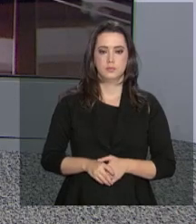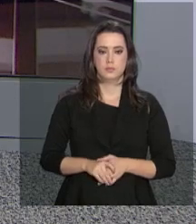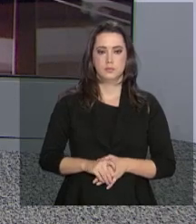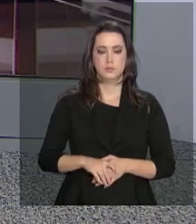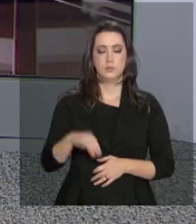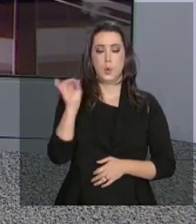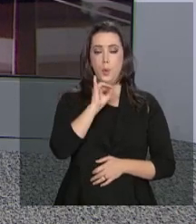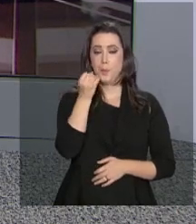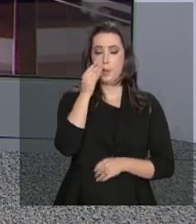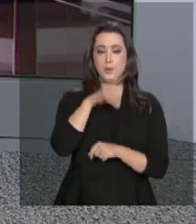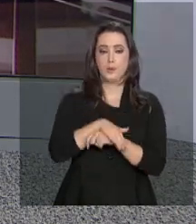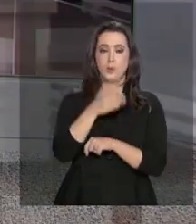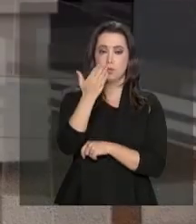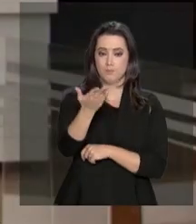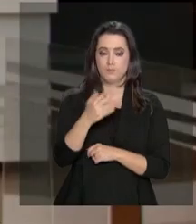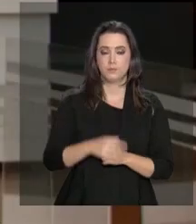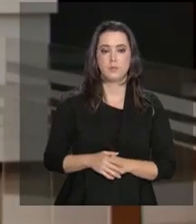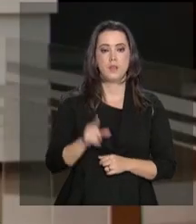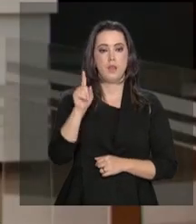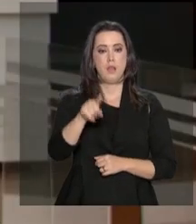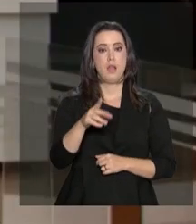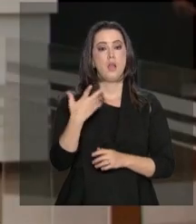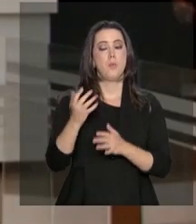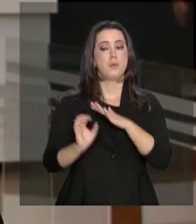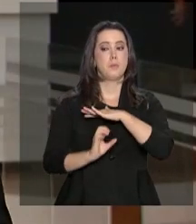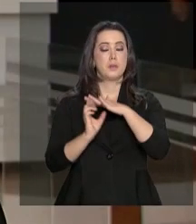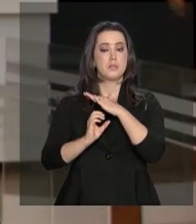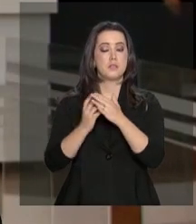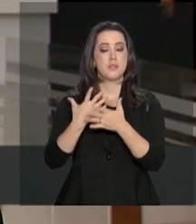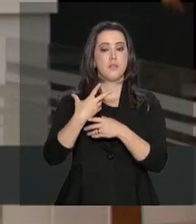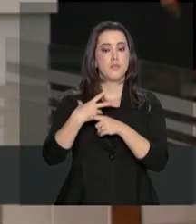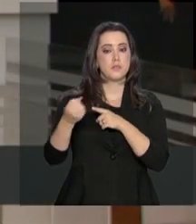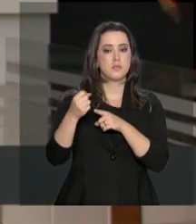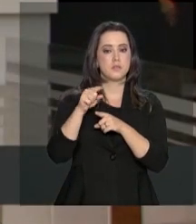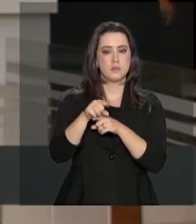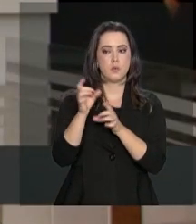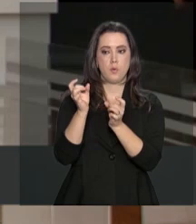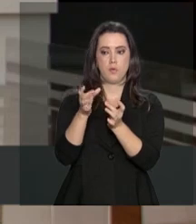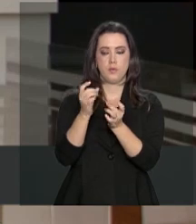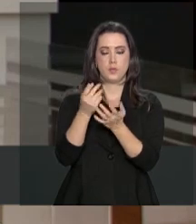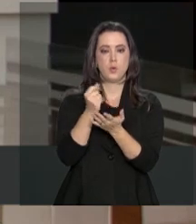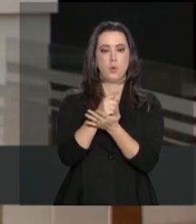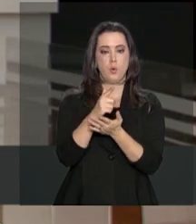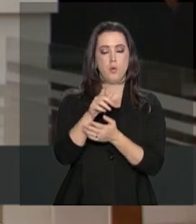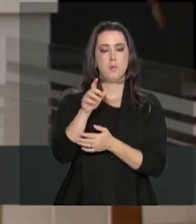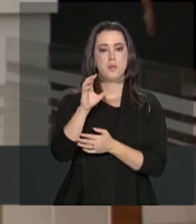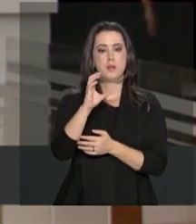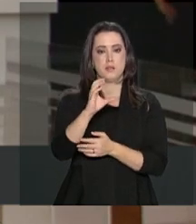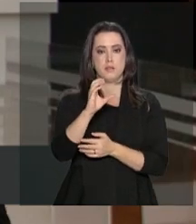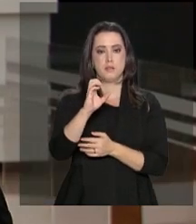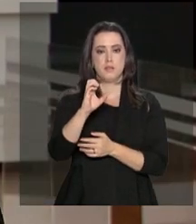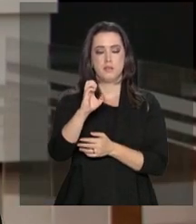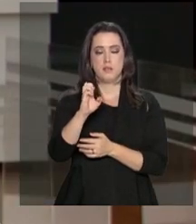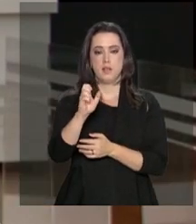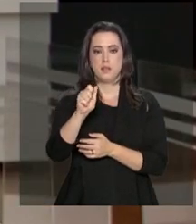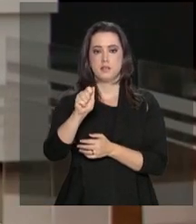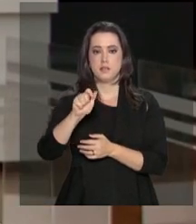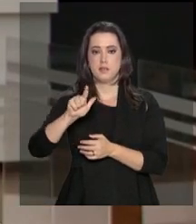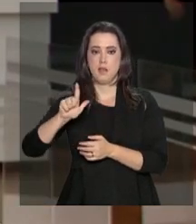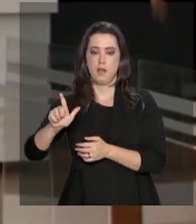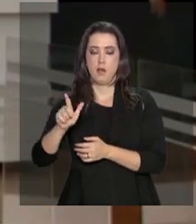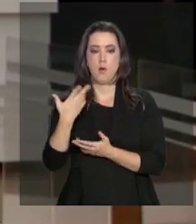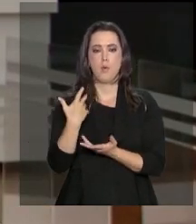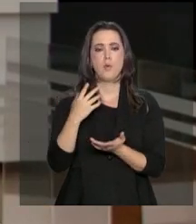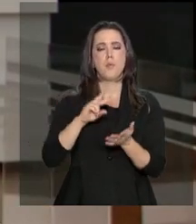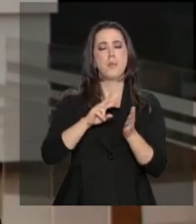Boa noite, Alessandra. A Equatorial Energia venceu o leilão de venda da Companhia Elétrica de Alagoas, a CEAL. Pelas regras, venceria a empresa que